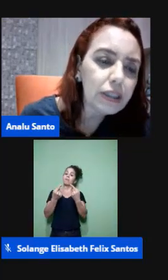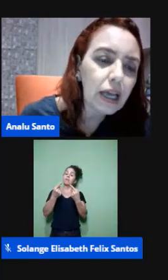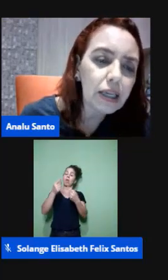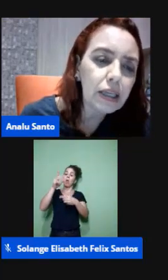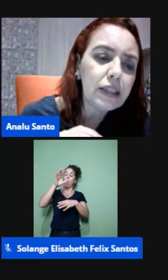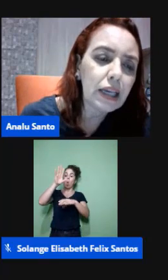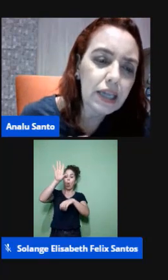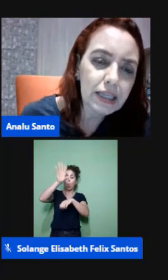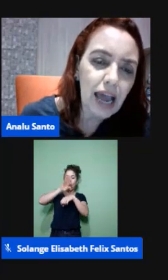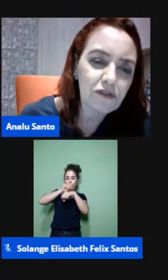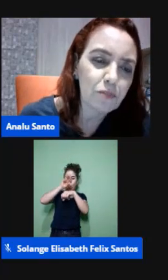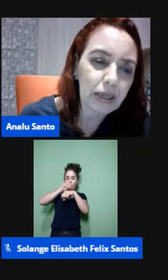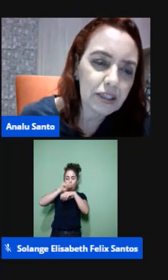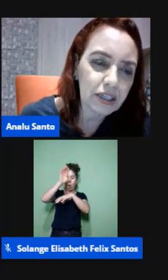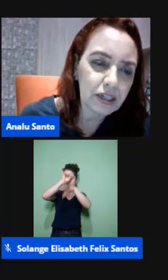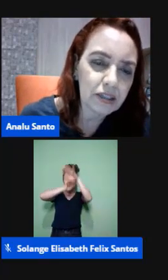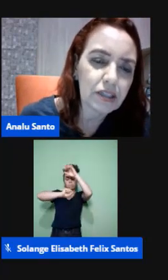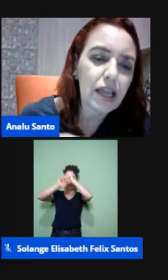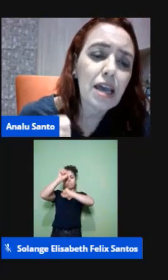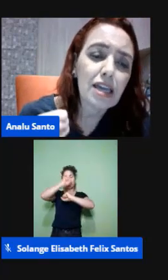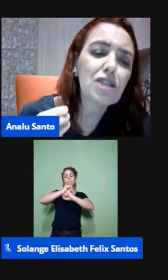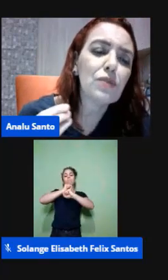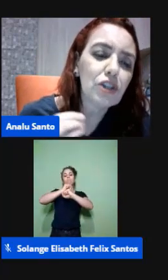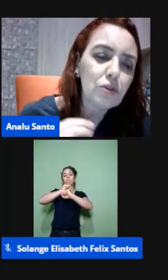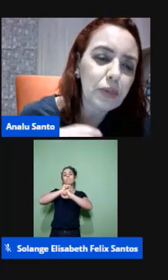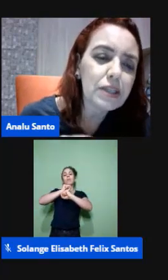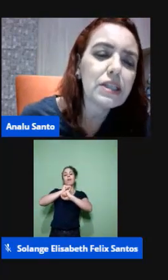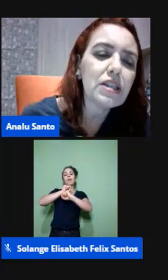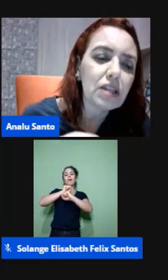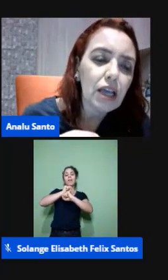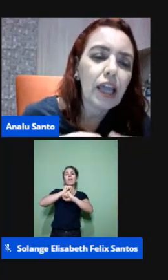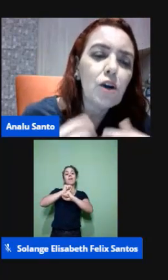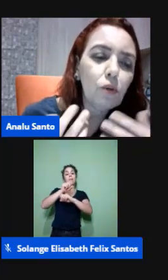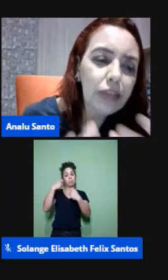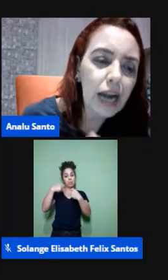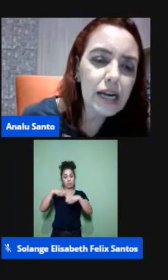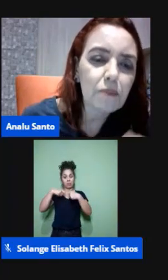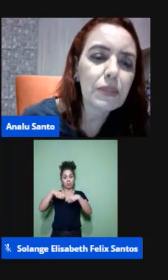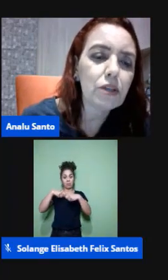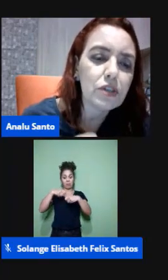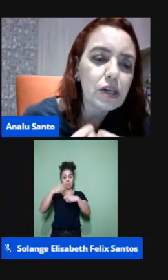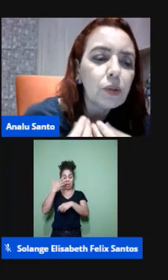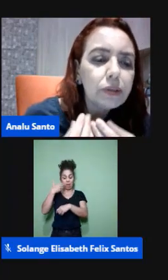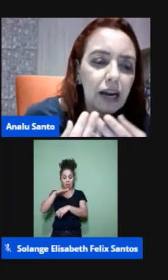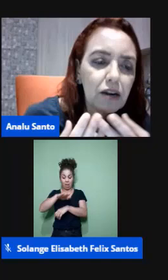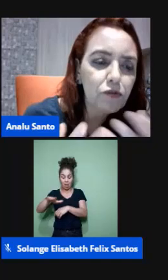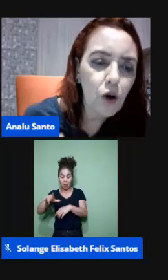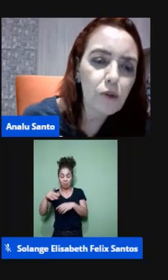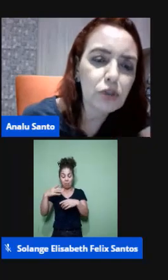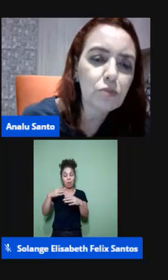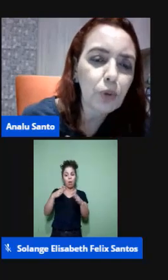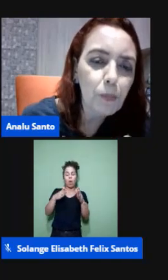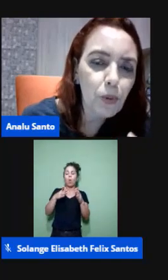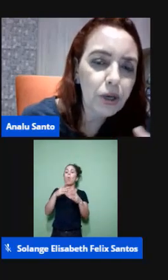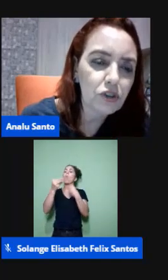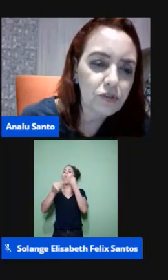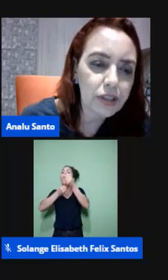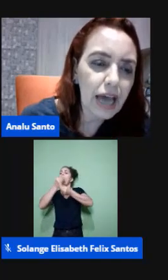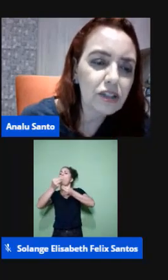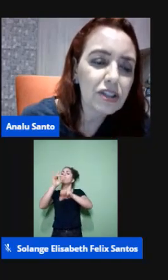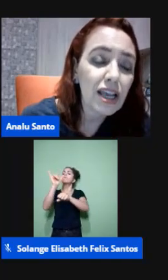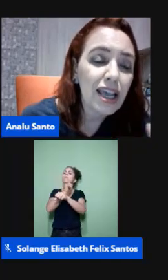direito inalienável para as crianças, né? Então, a gente precisa encontrar caminhos, encontrar formas de